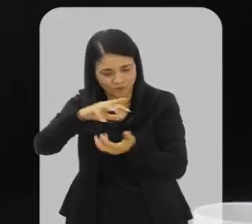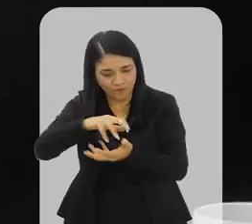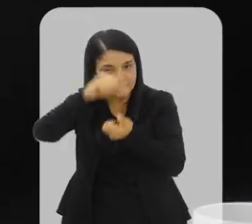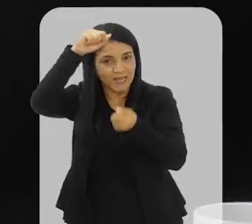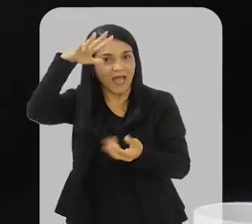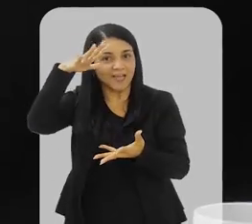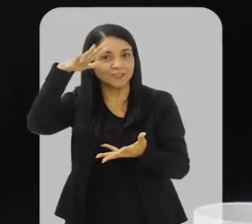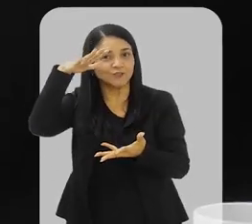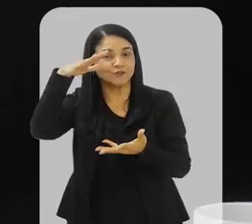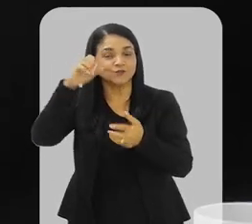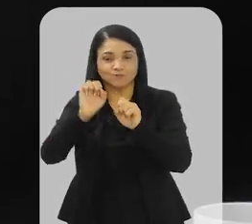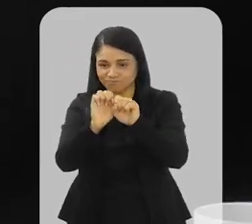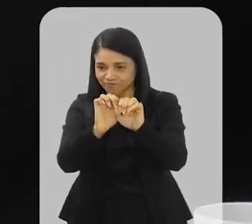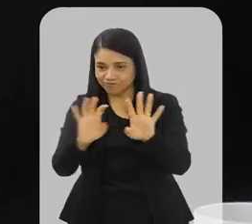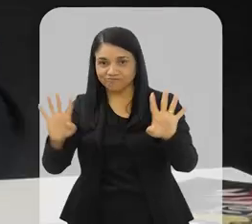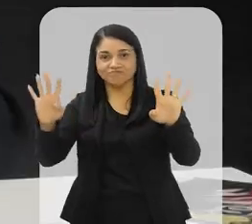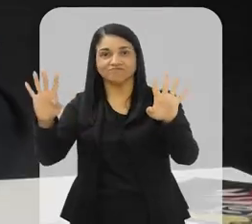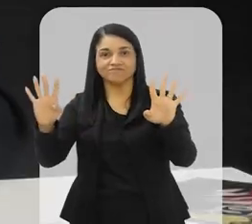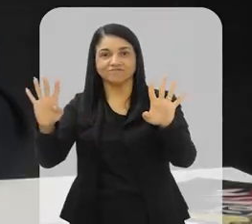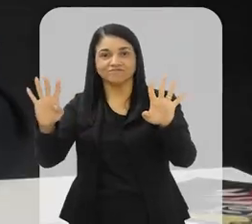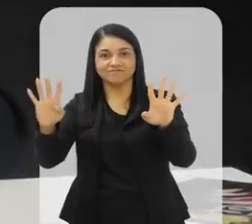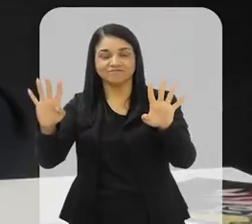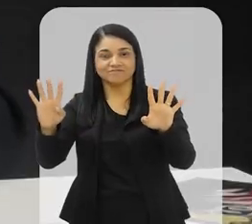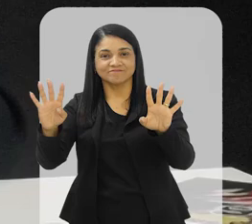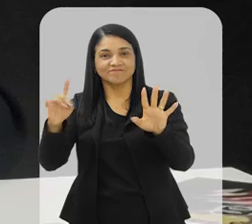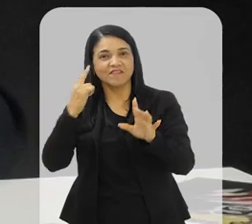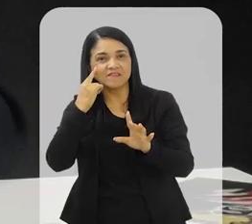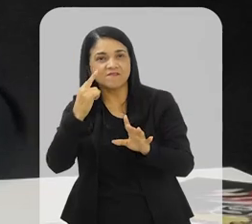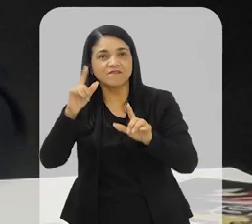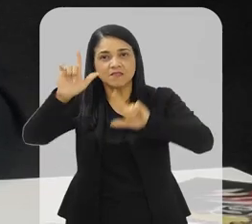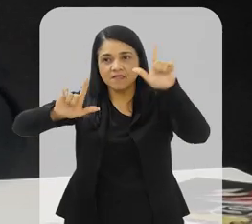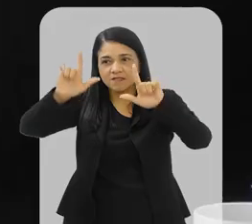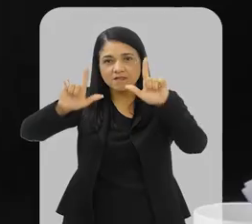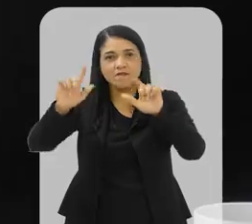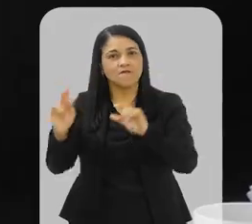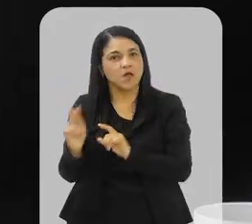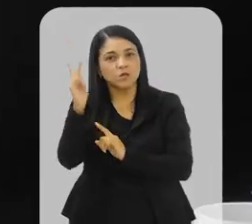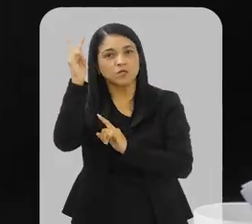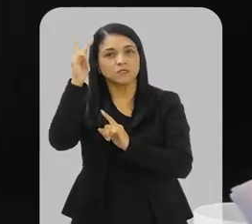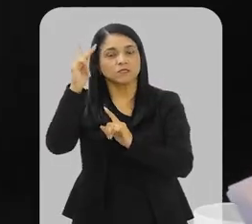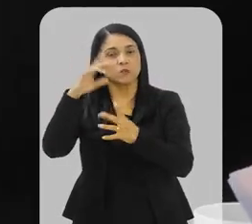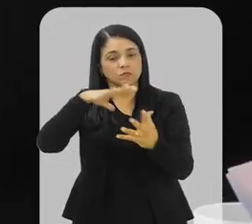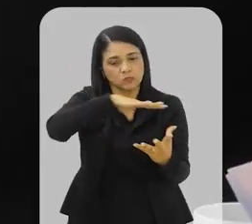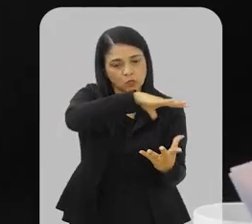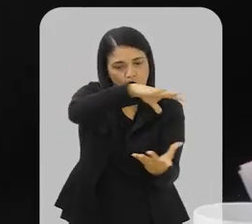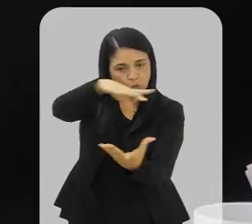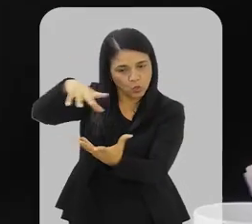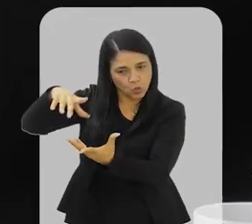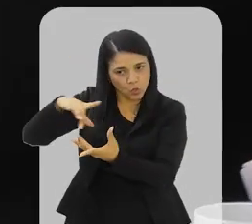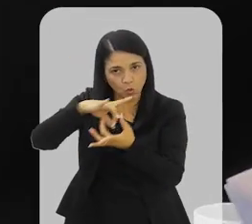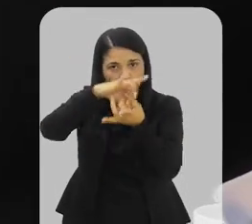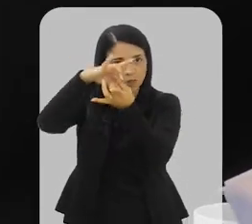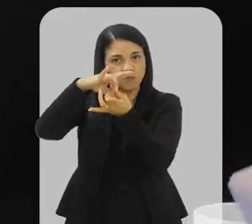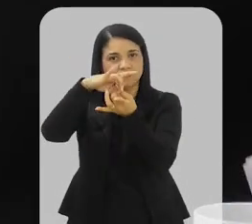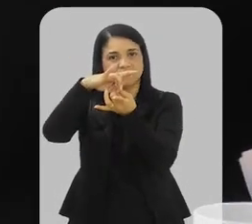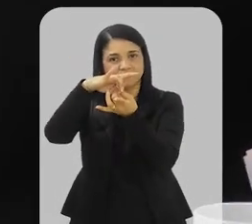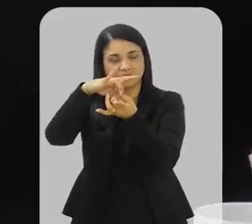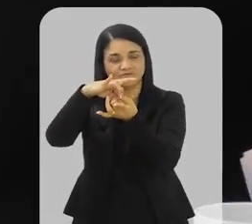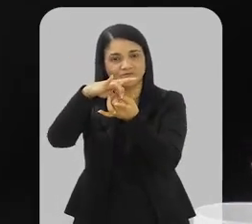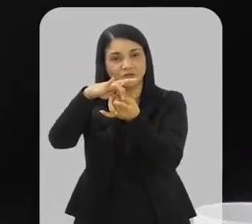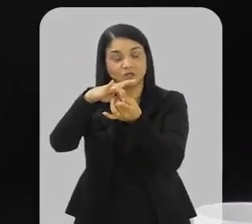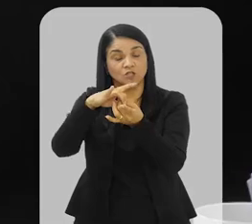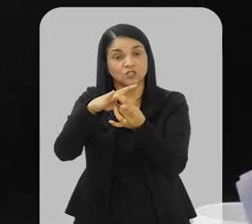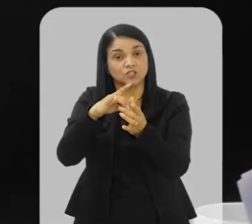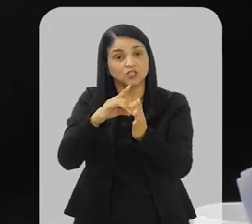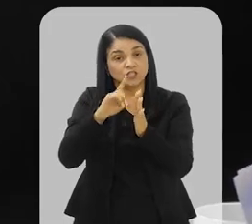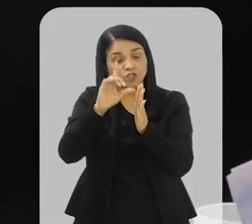programas de variedades você vê comissão de frente no Fantástico você vê comissão de frente por conta desta valorização e